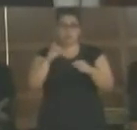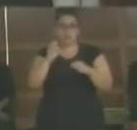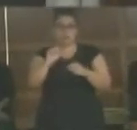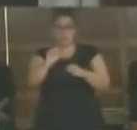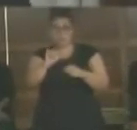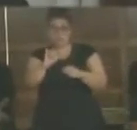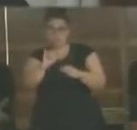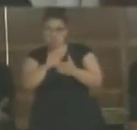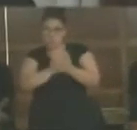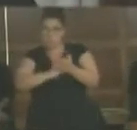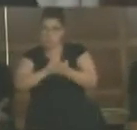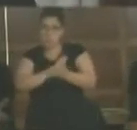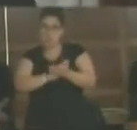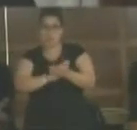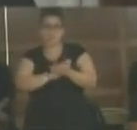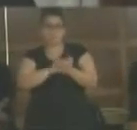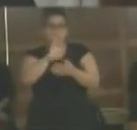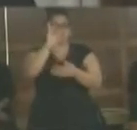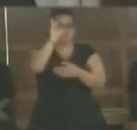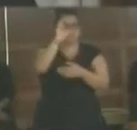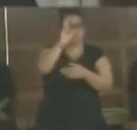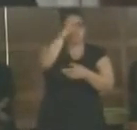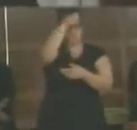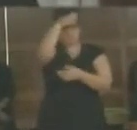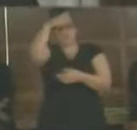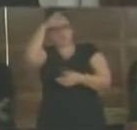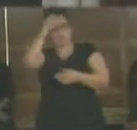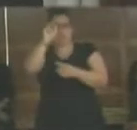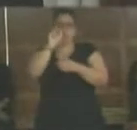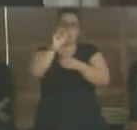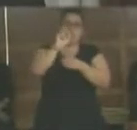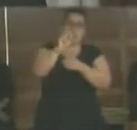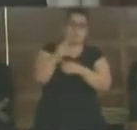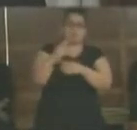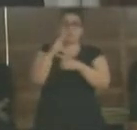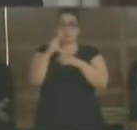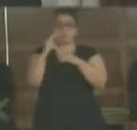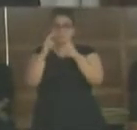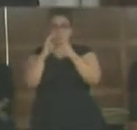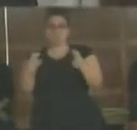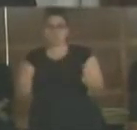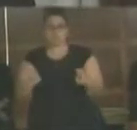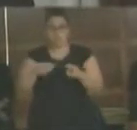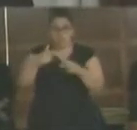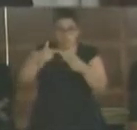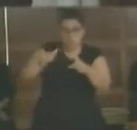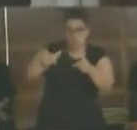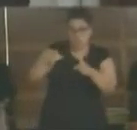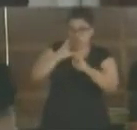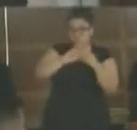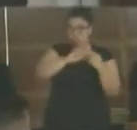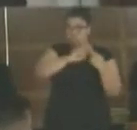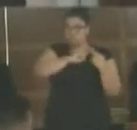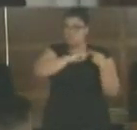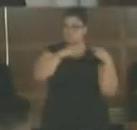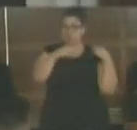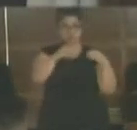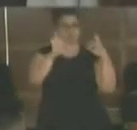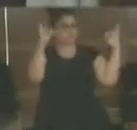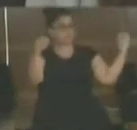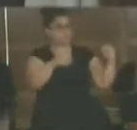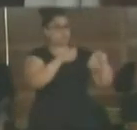e ficar todo mundo no meio da rua aí batendo panela. Então, aqui, está aqui meu requerimento 297, tá?